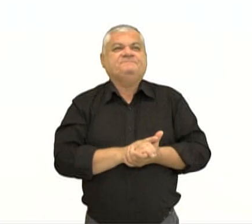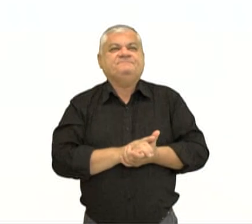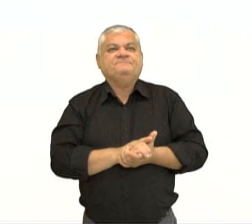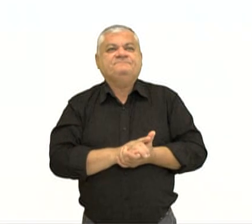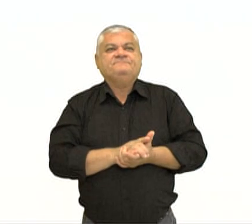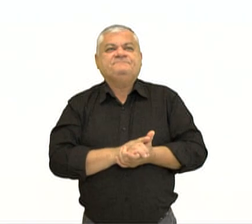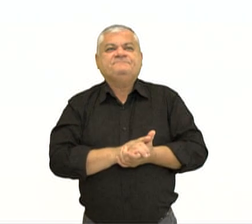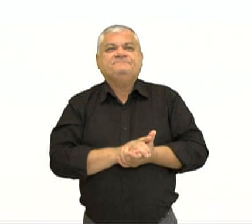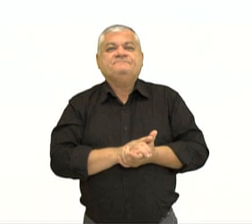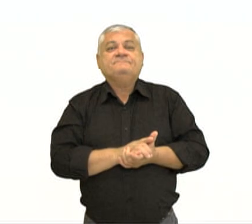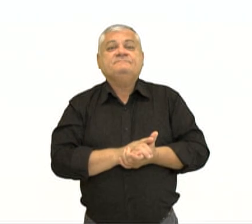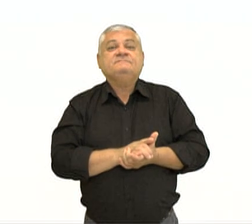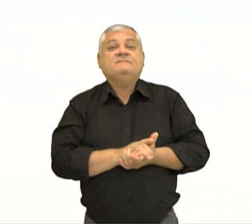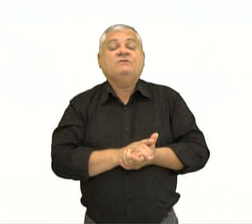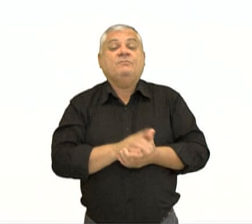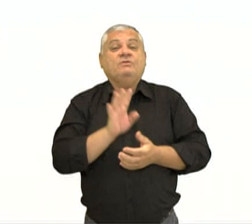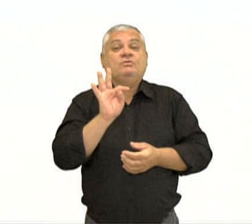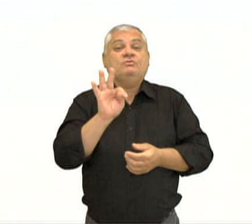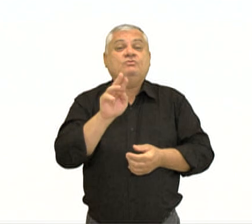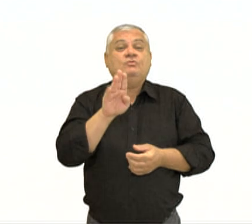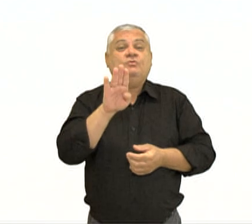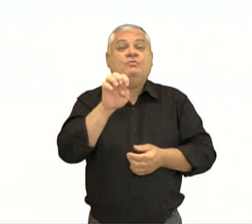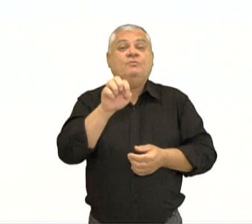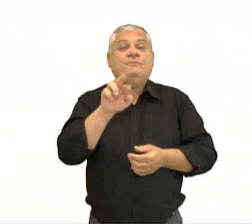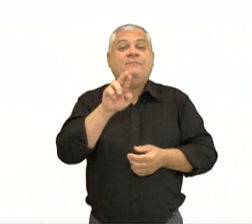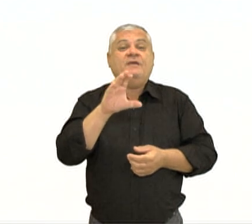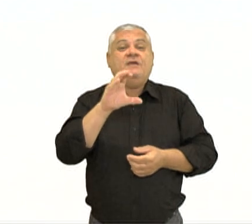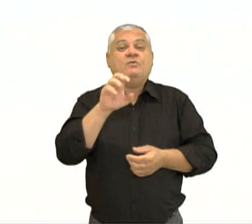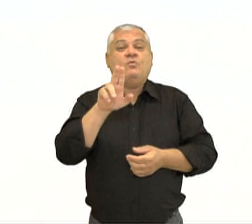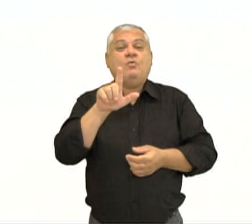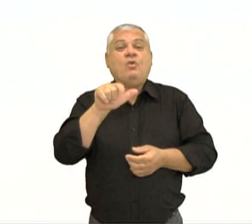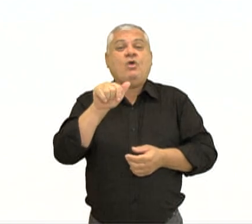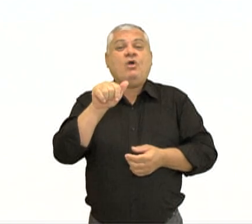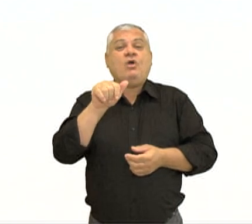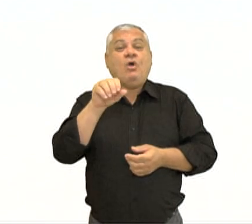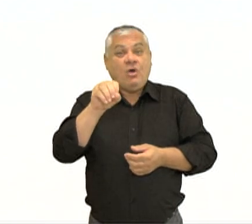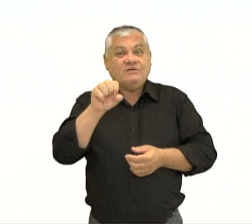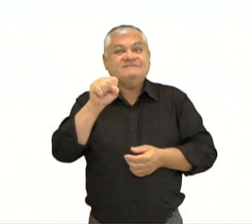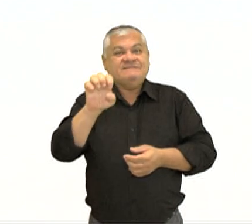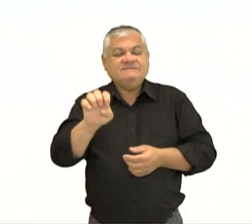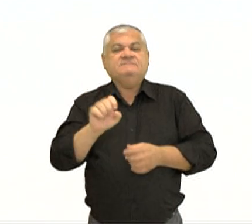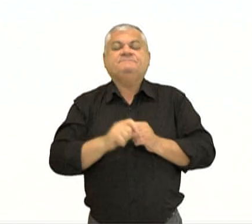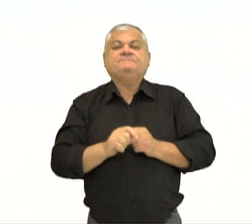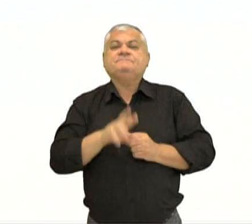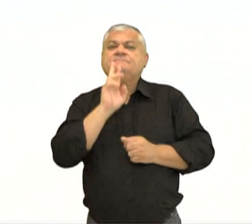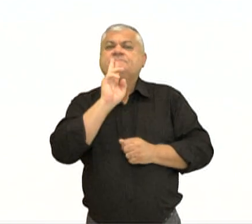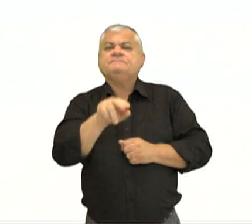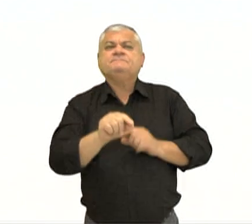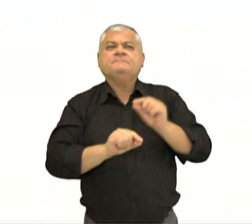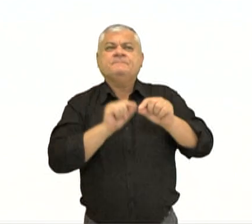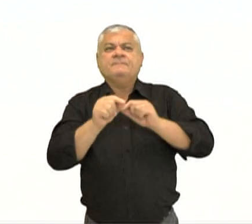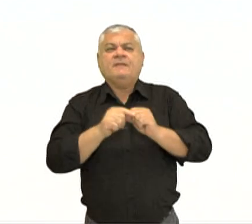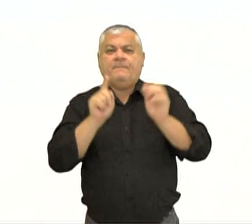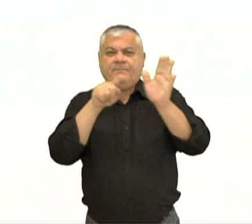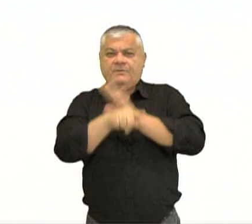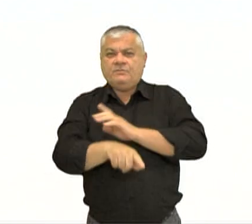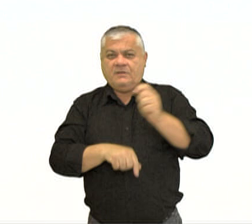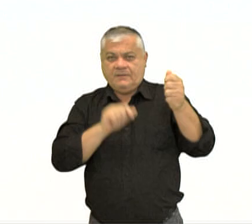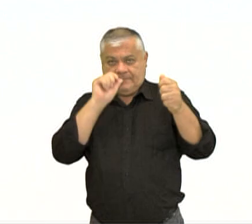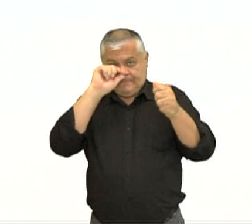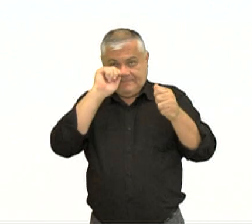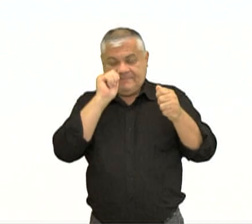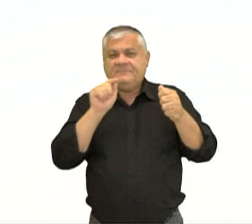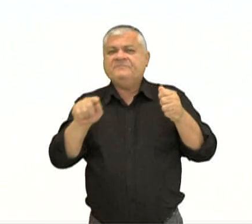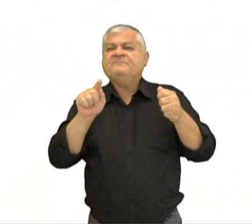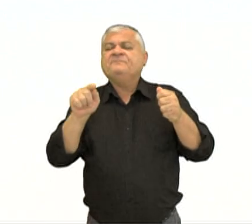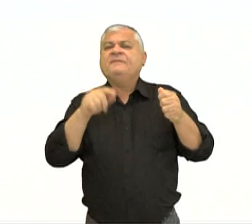só, sobre a tuberculose. Então responda aí no seu material as seguintes perguntas. Quem